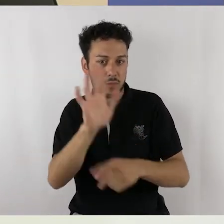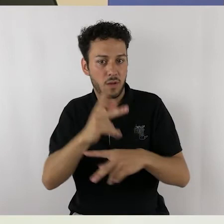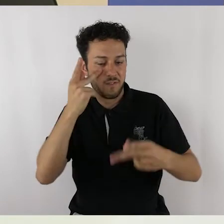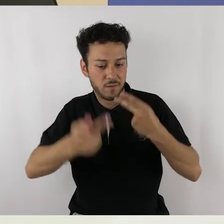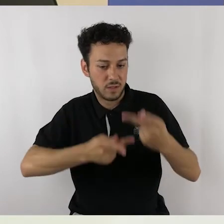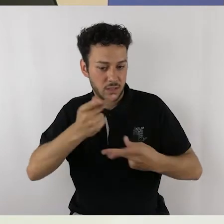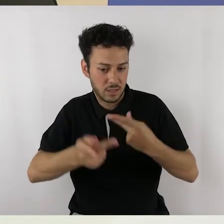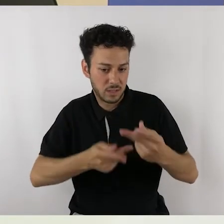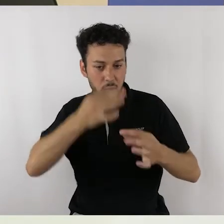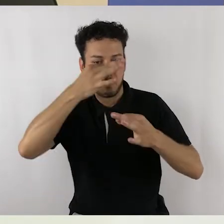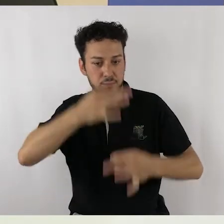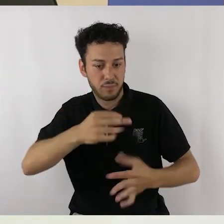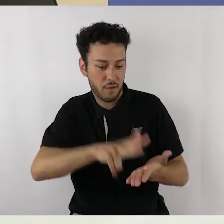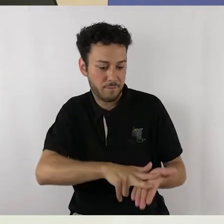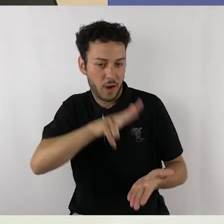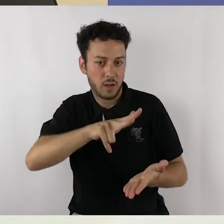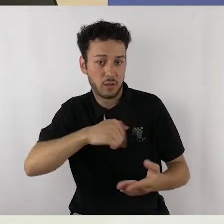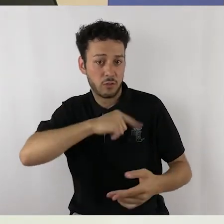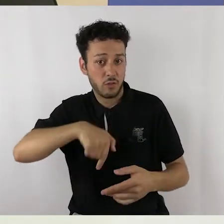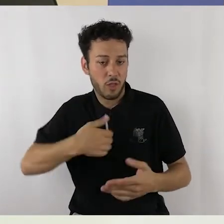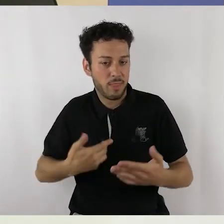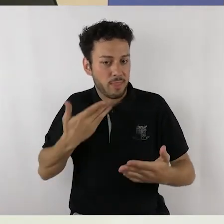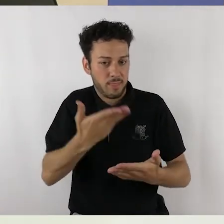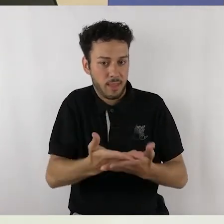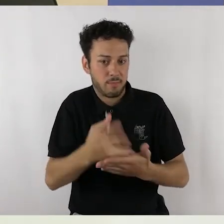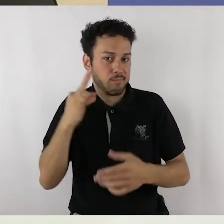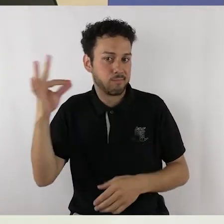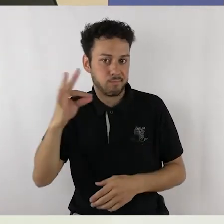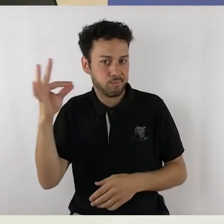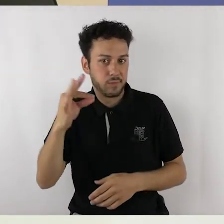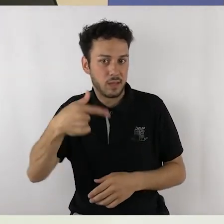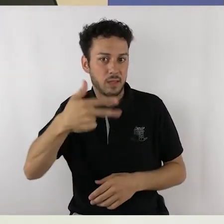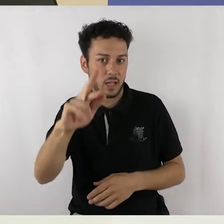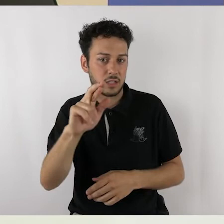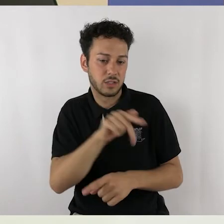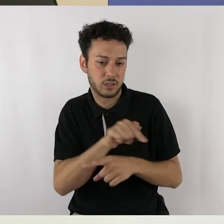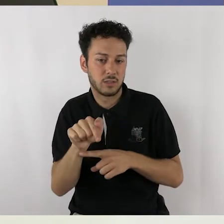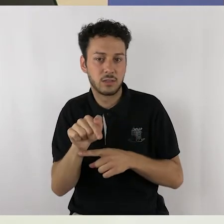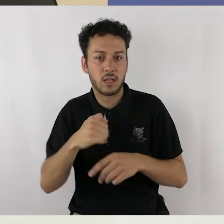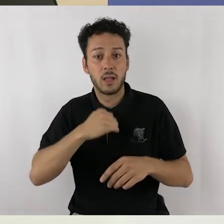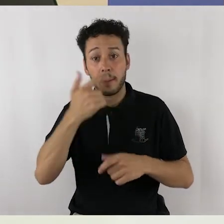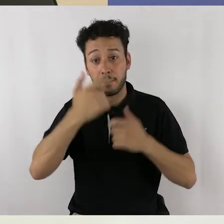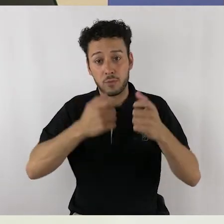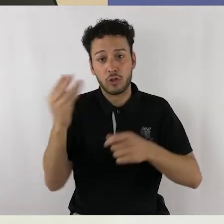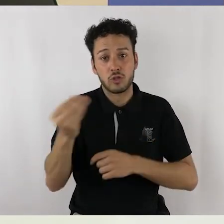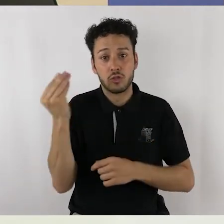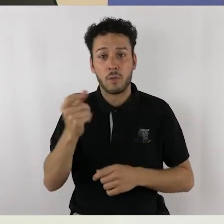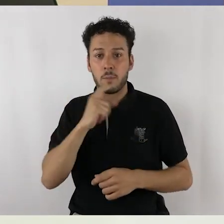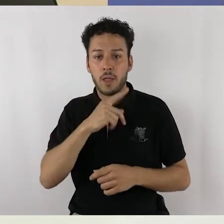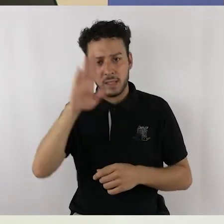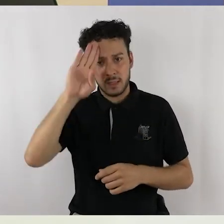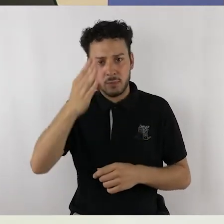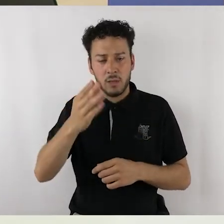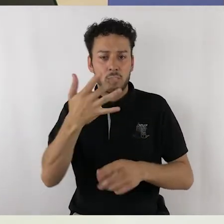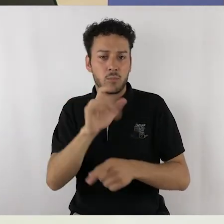avaliação doce e formalização os jovens podem também aos a faixa etária podem